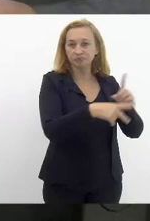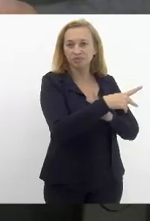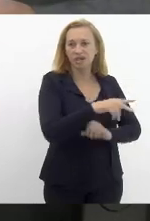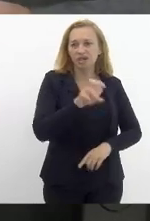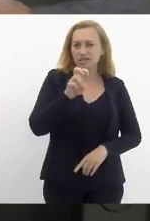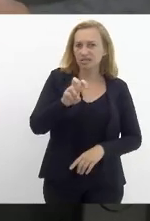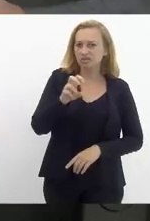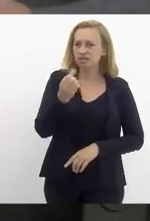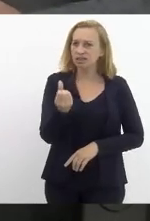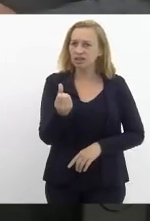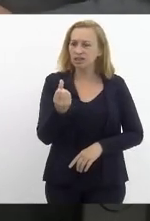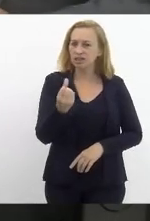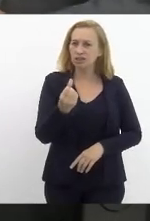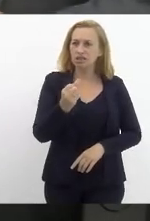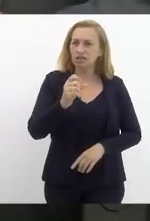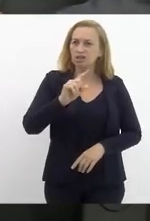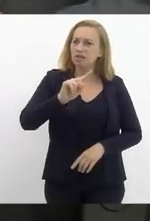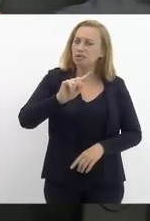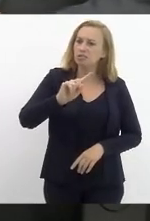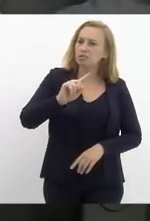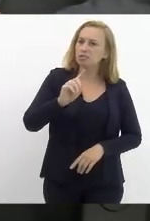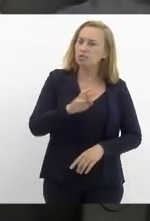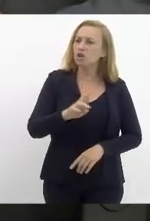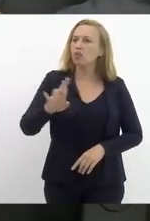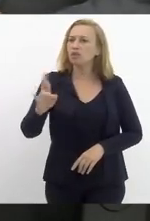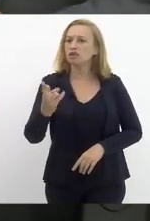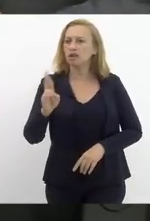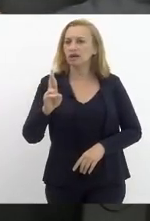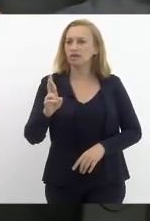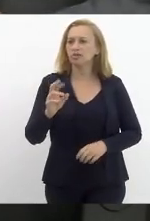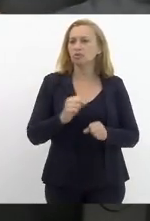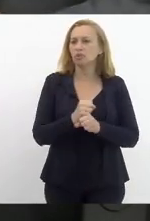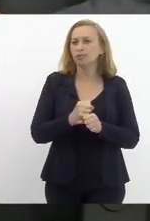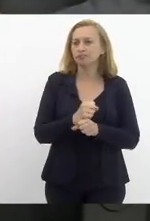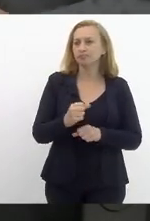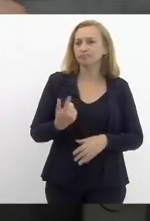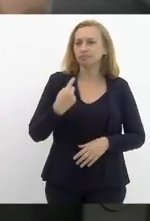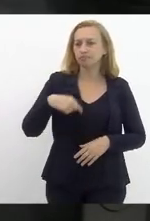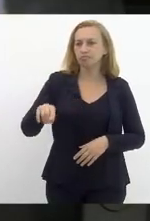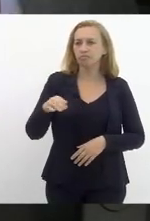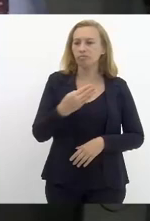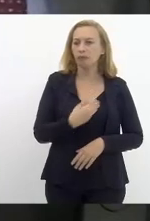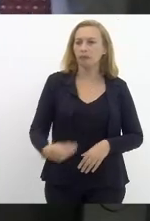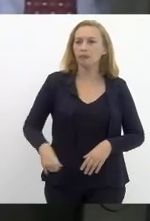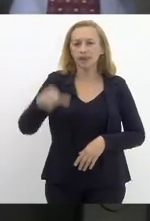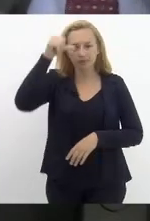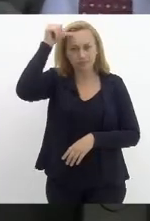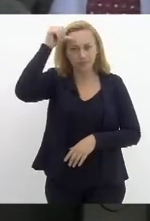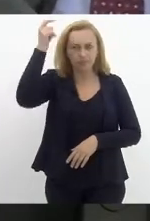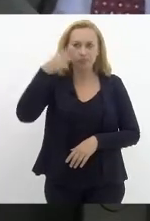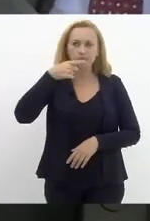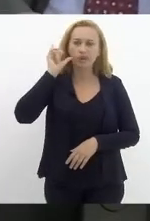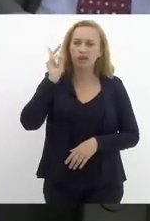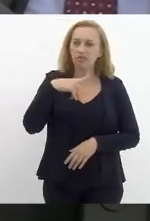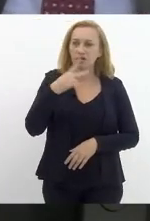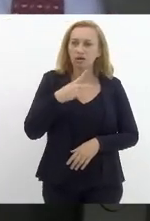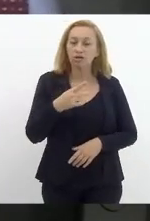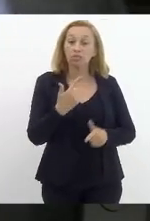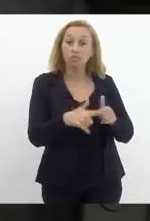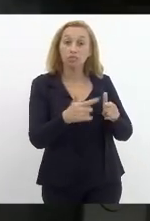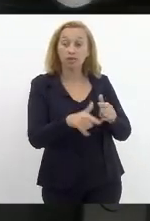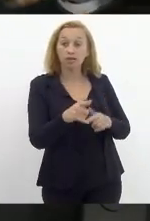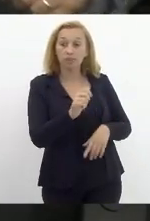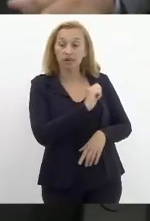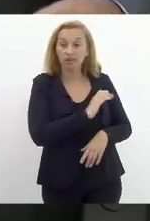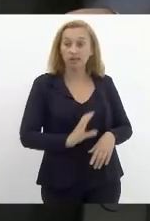6 bilhões de reais por ano. Então, quando ontem eu estive com o governador Cláudio pela manhã, e falou, poxa, André, ainda estou com problema